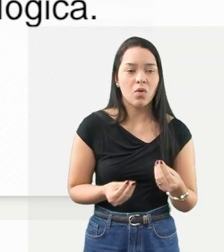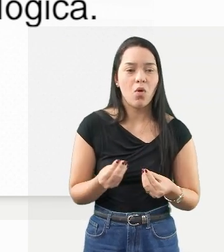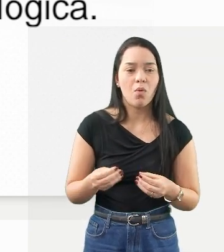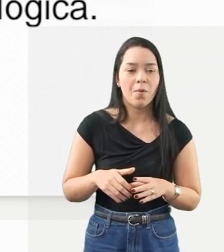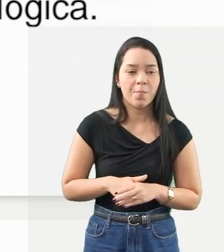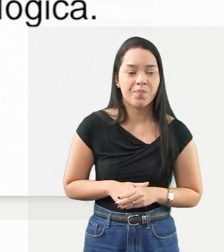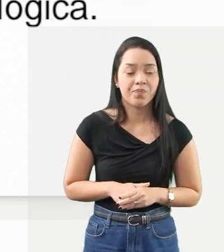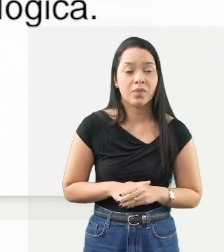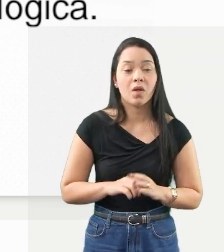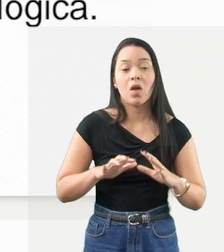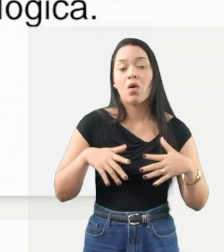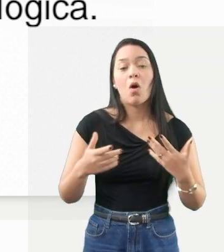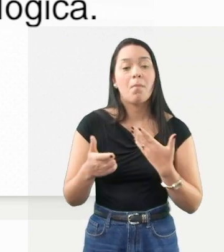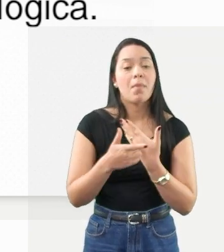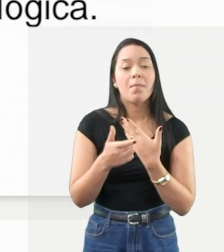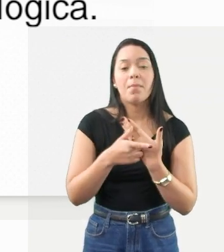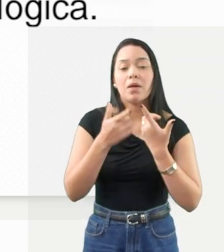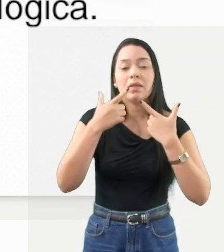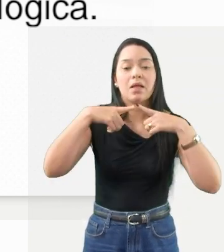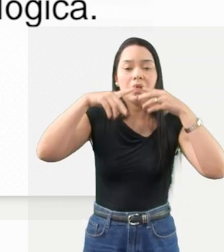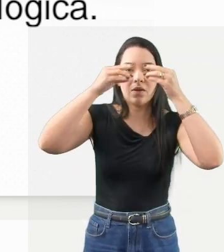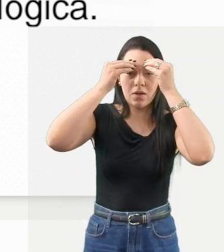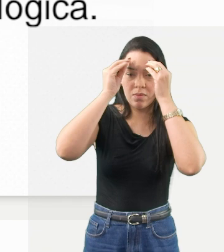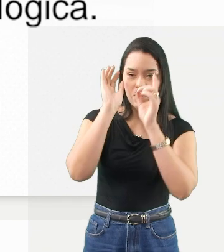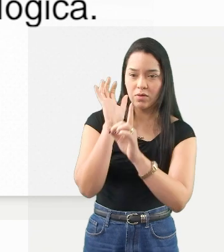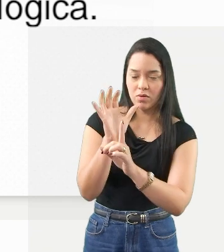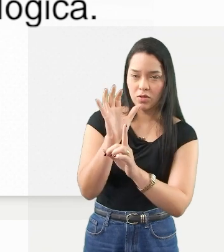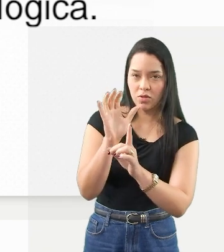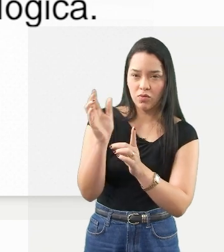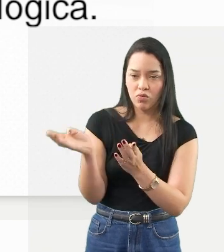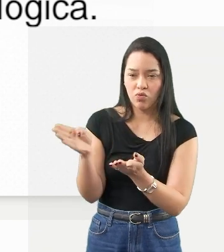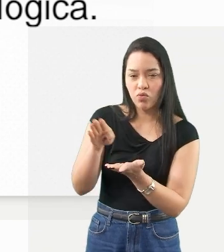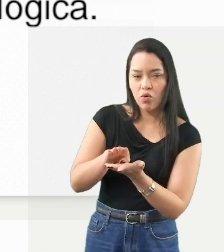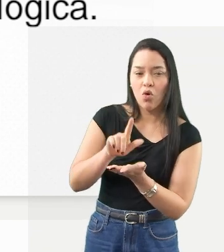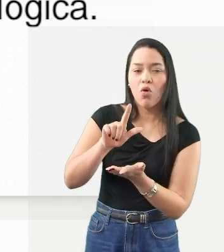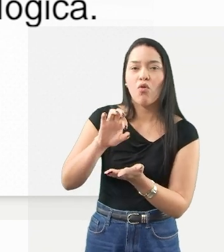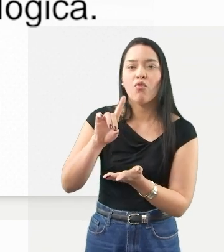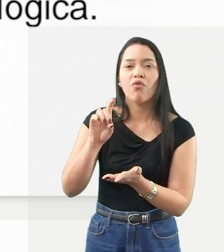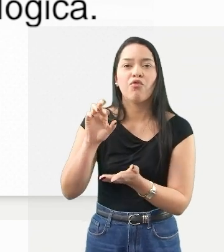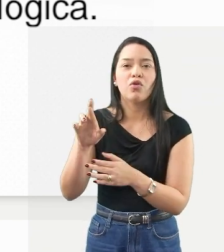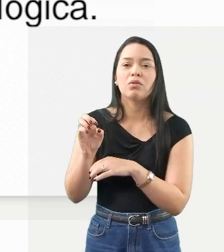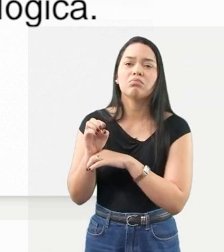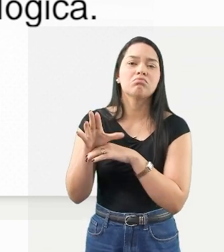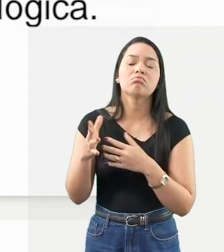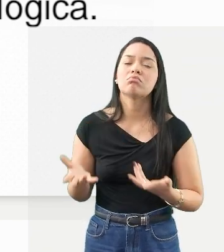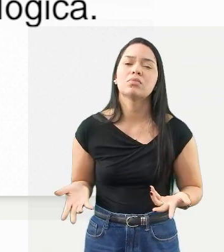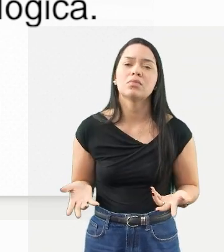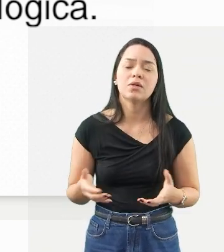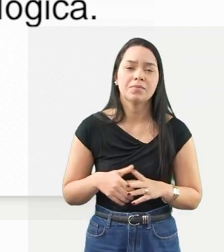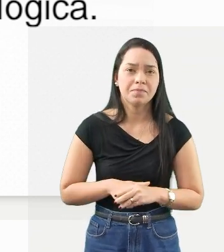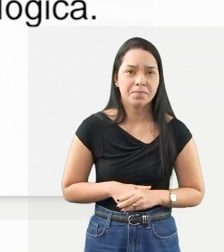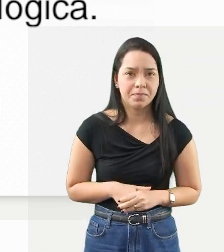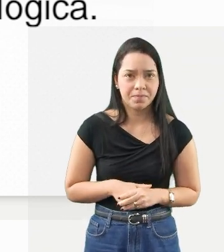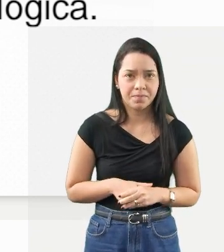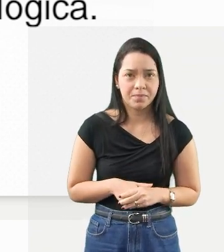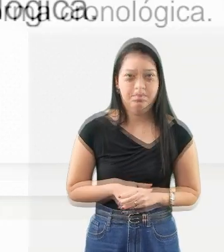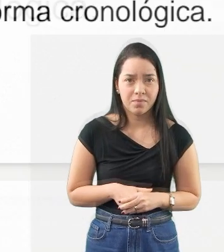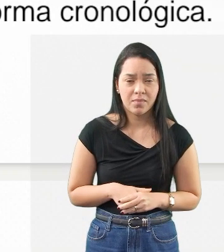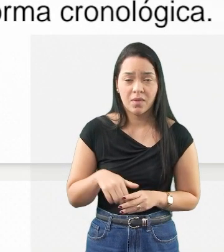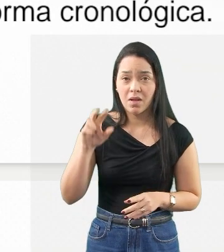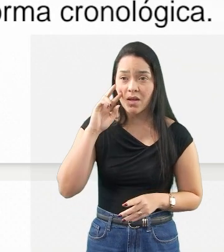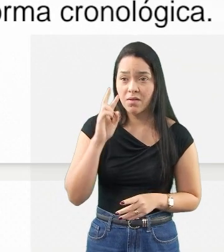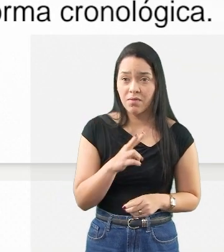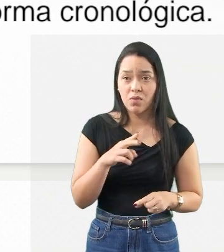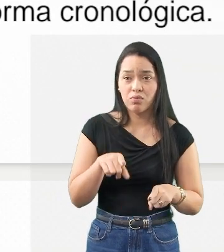enunciado. Qual é o papel da linguagem persuasiva em um folder publicitário? A gente já viu que o